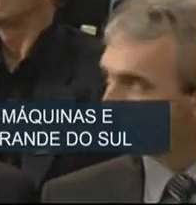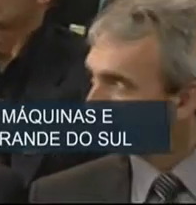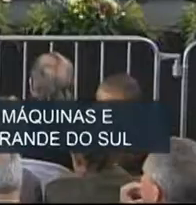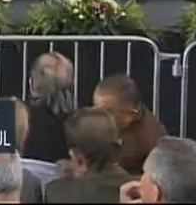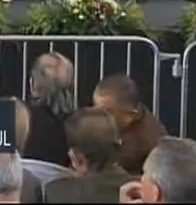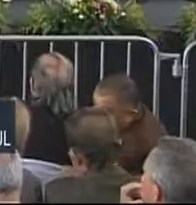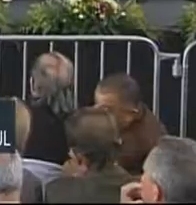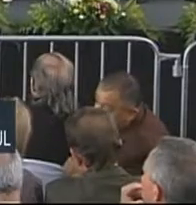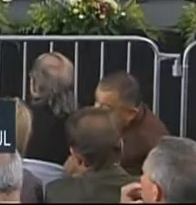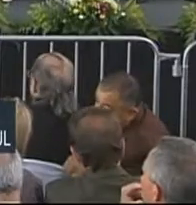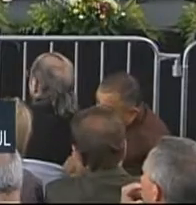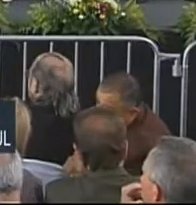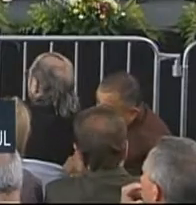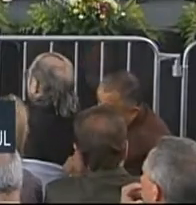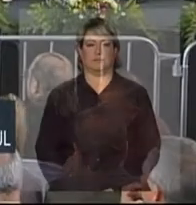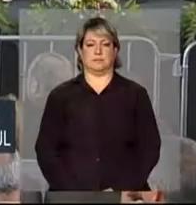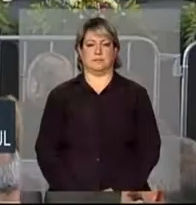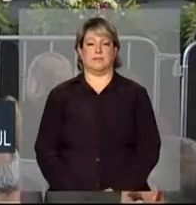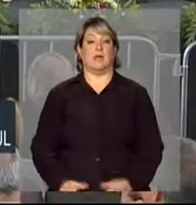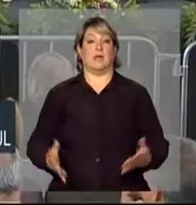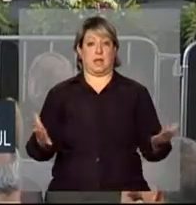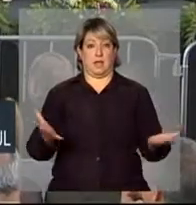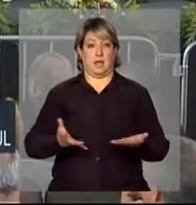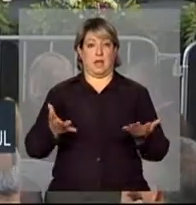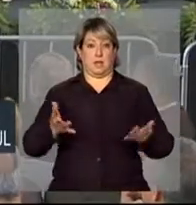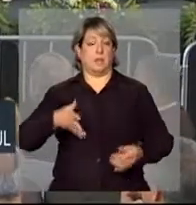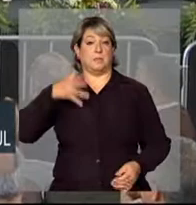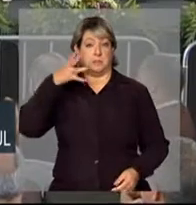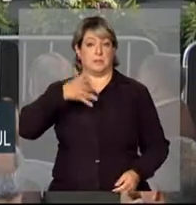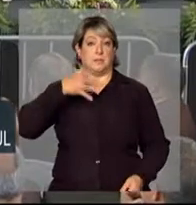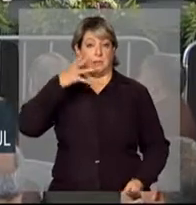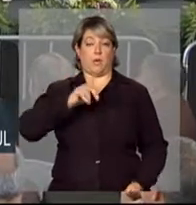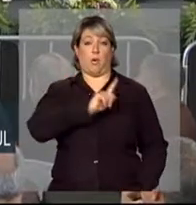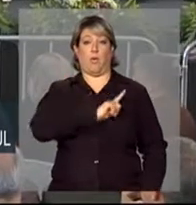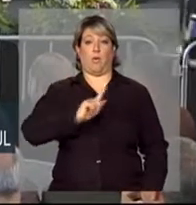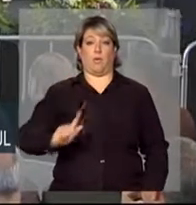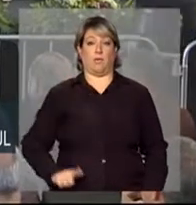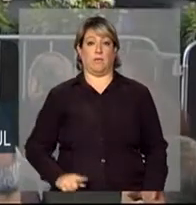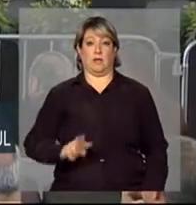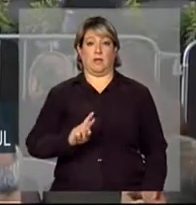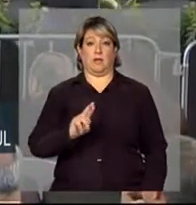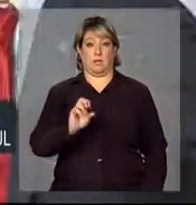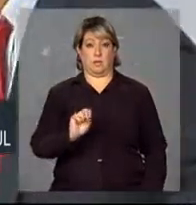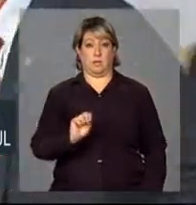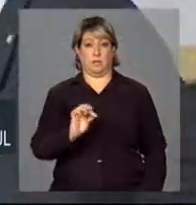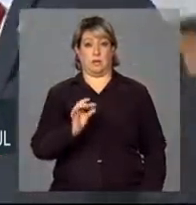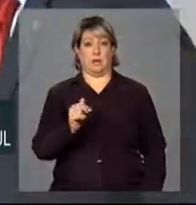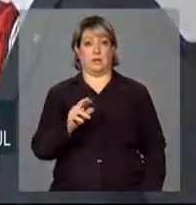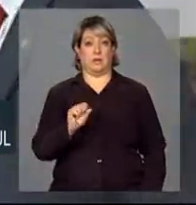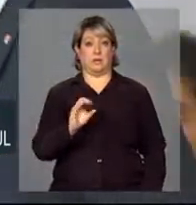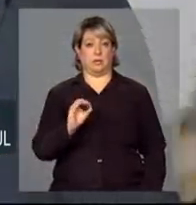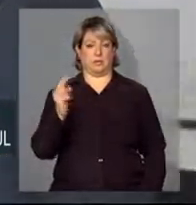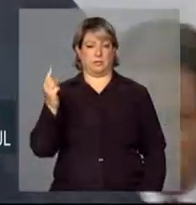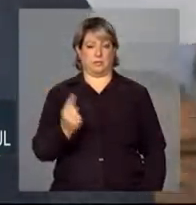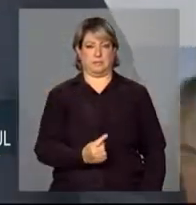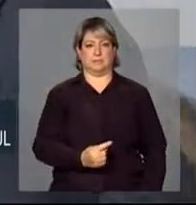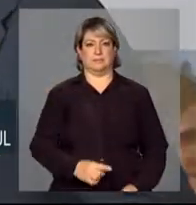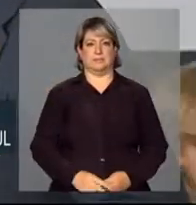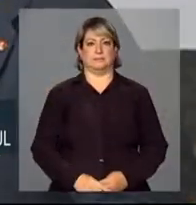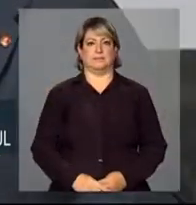Neste momento, ouviremos a palavra do senhor governador do estado, Tarso Genro.